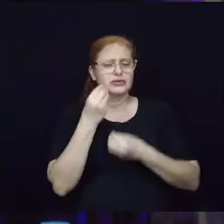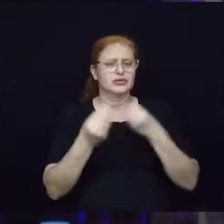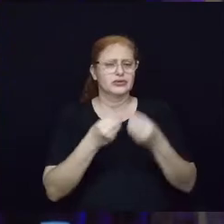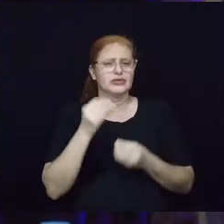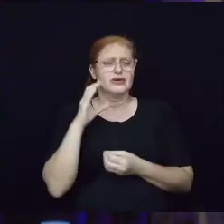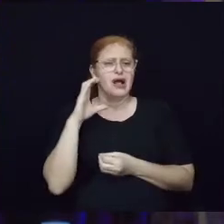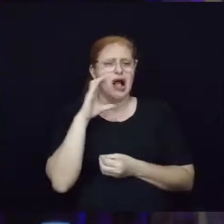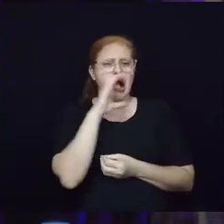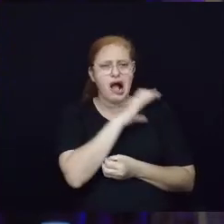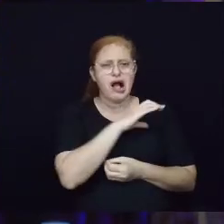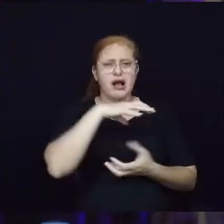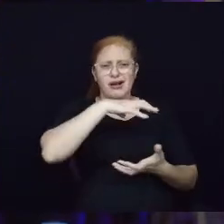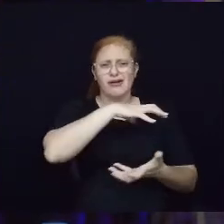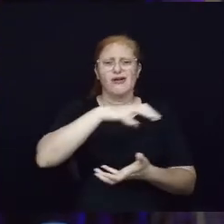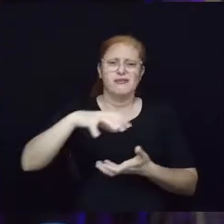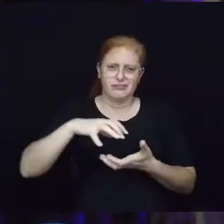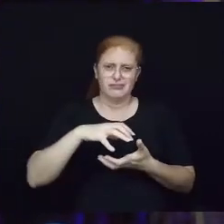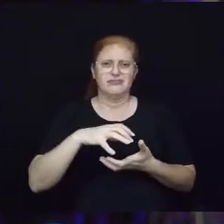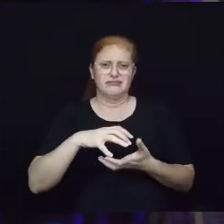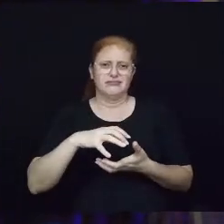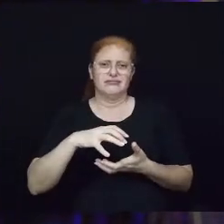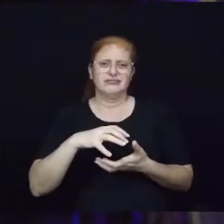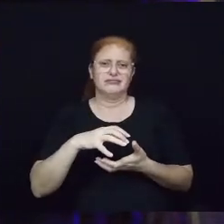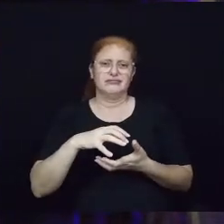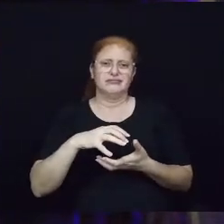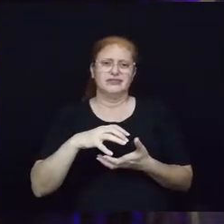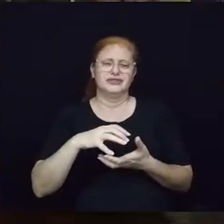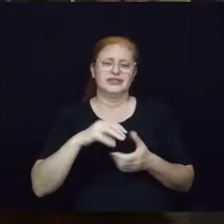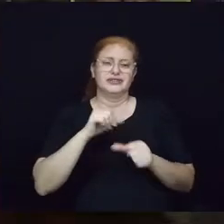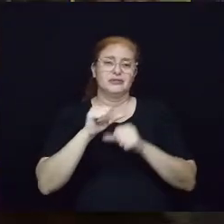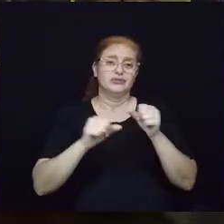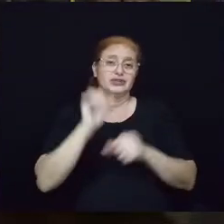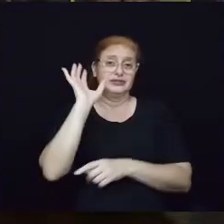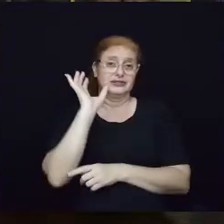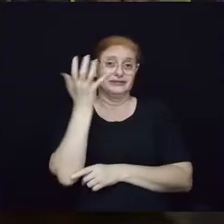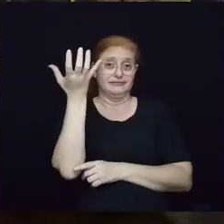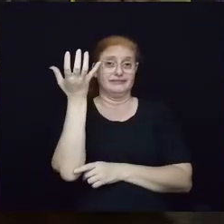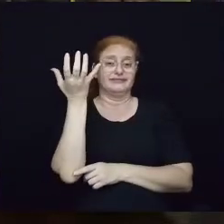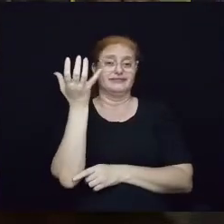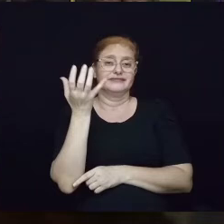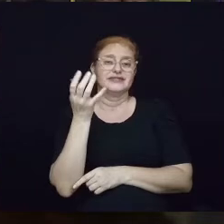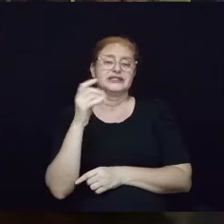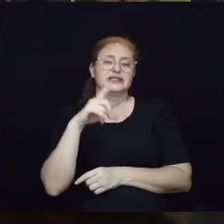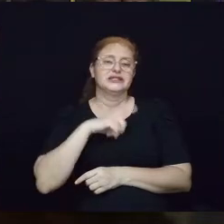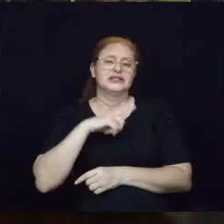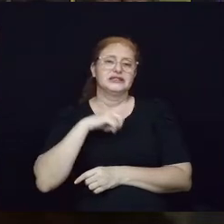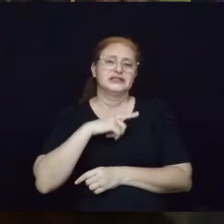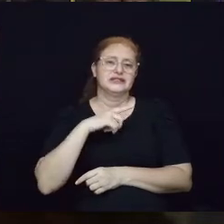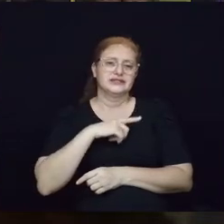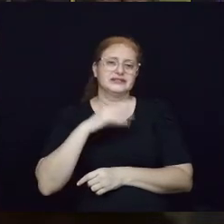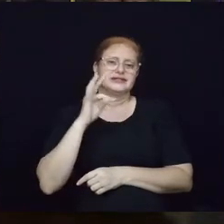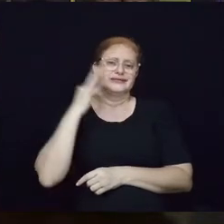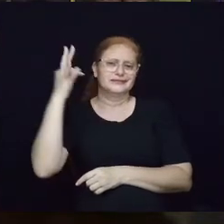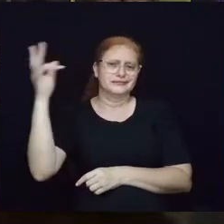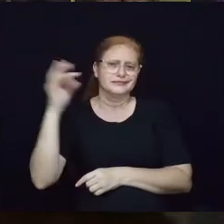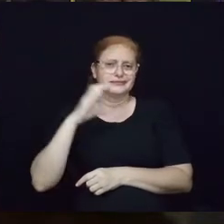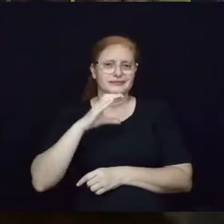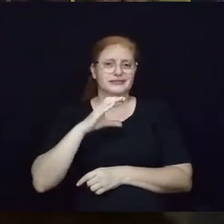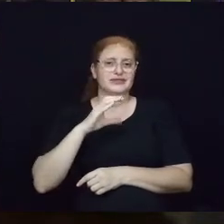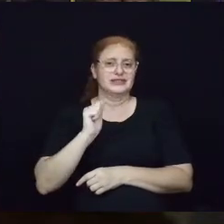global realmente está afetando o nosso clima, né? Que é a teoria do caos e os fractais, e